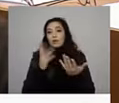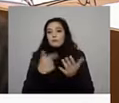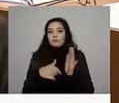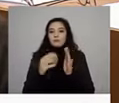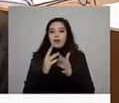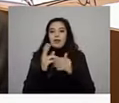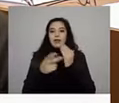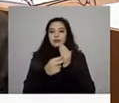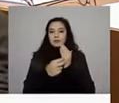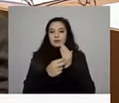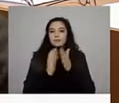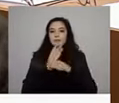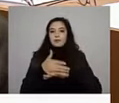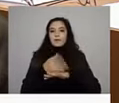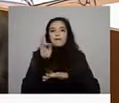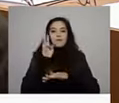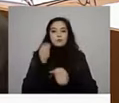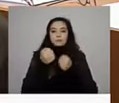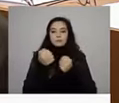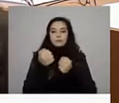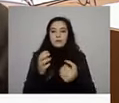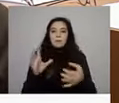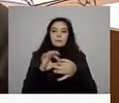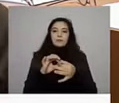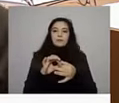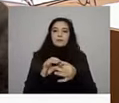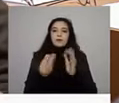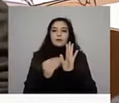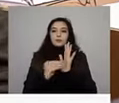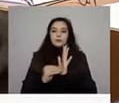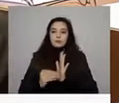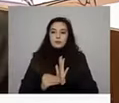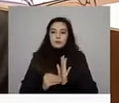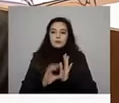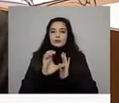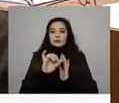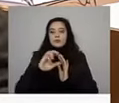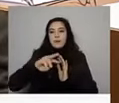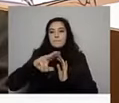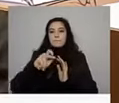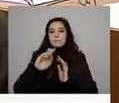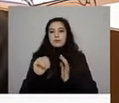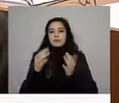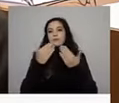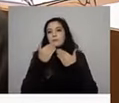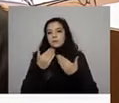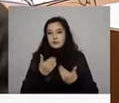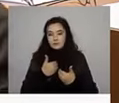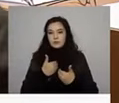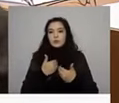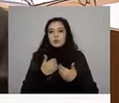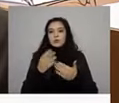como saber quais é que eram os valores e dos cruzar com os que estavam postos erradamente nas GOPs originais do CIMAS. Pedimos que esse relatório fosse distribuído com os anexos, se